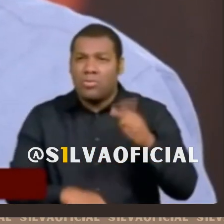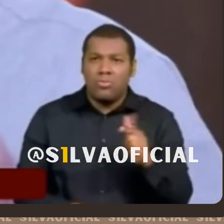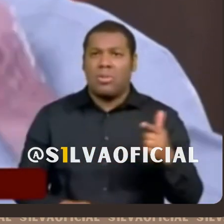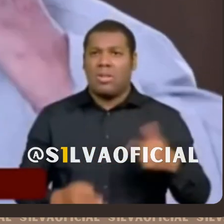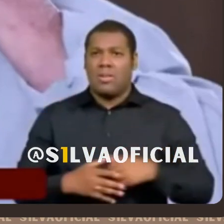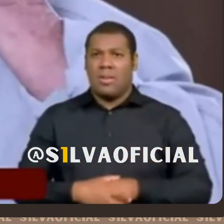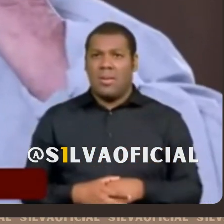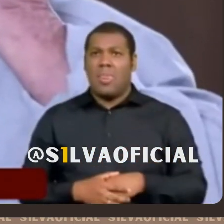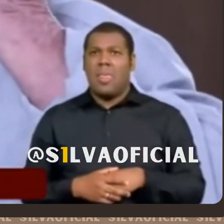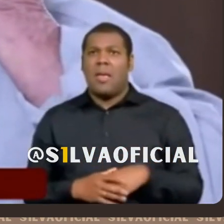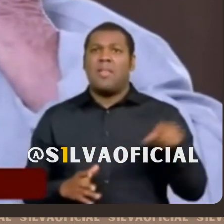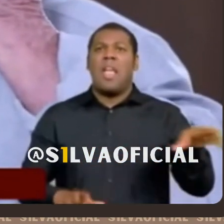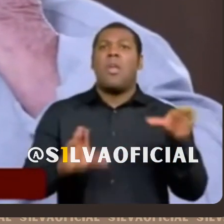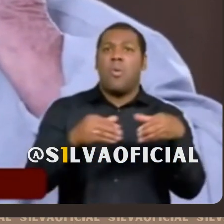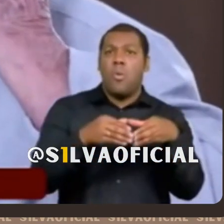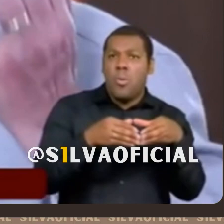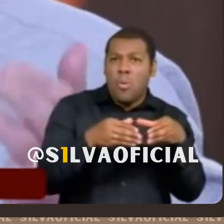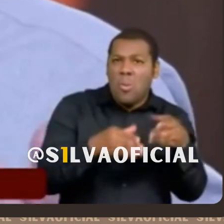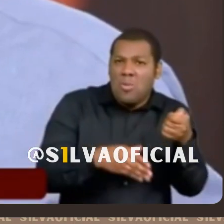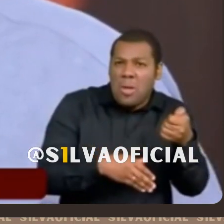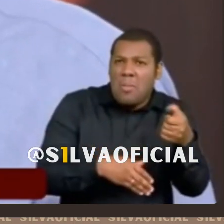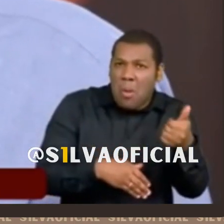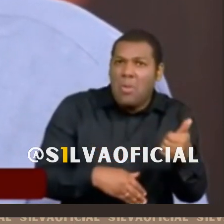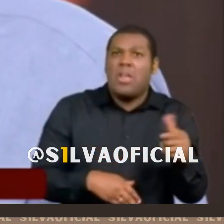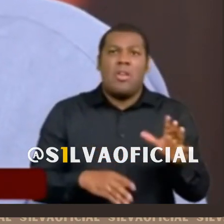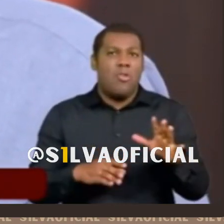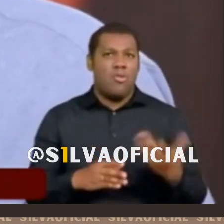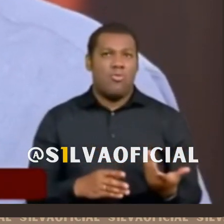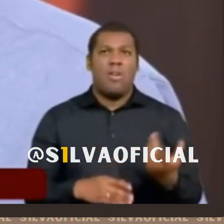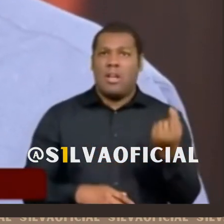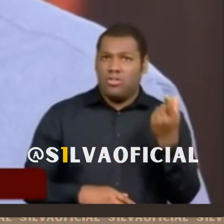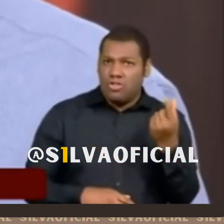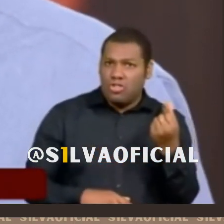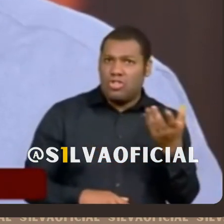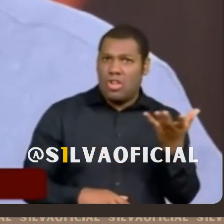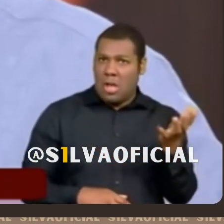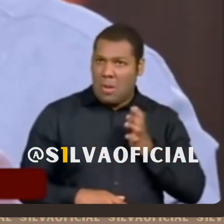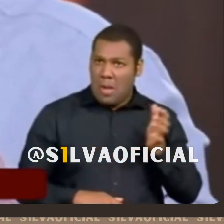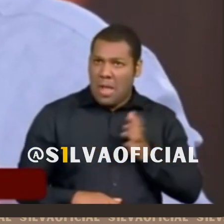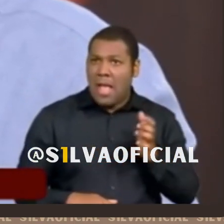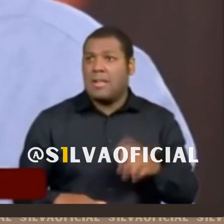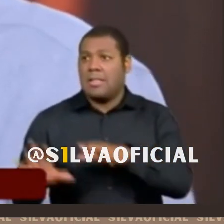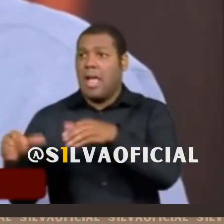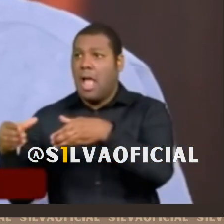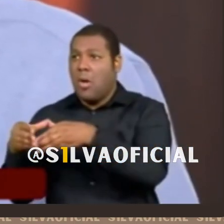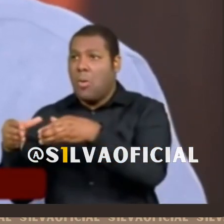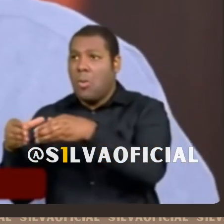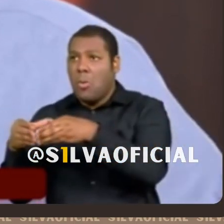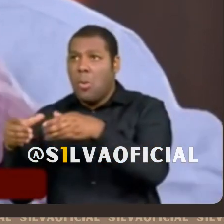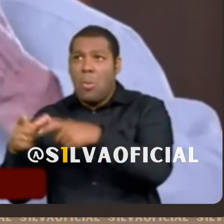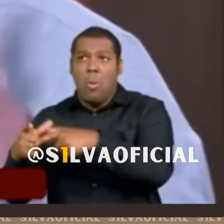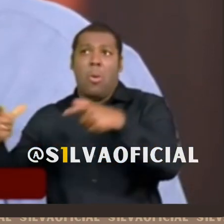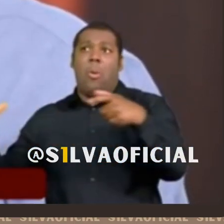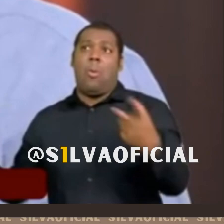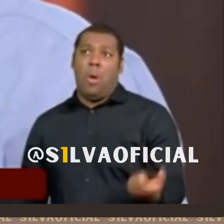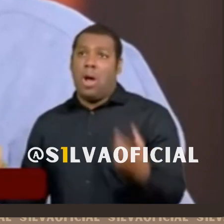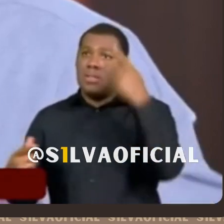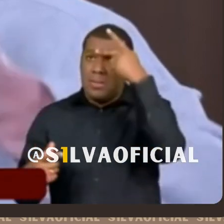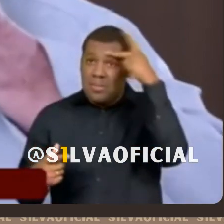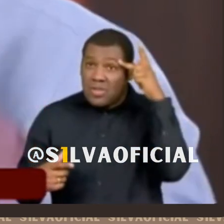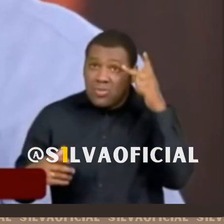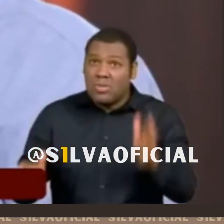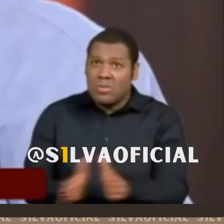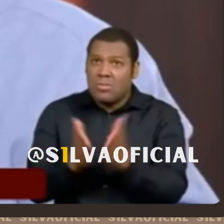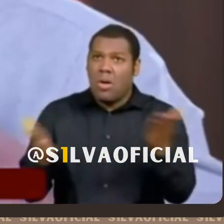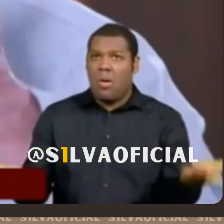assim. Eu fico pensando, pô, será que é justo uma pessoa nascer pobre, sabe, morrer pobre, o